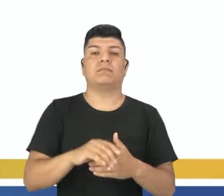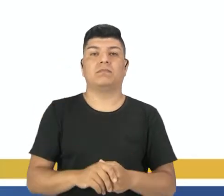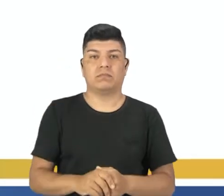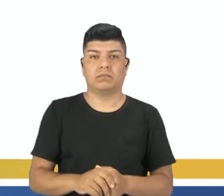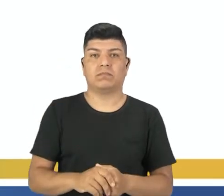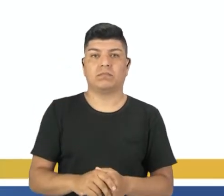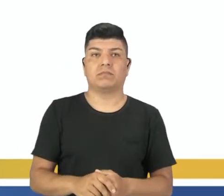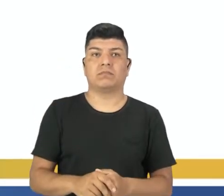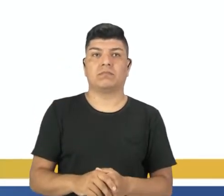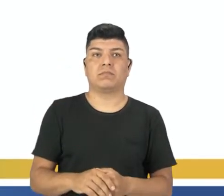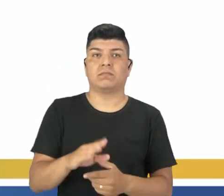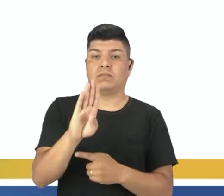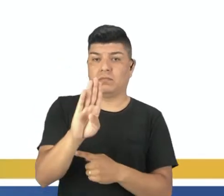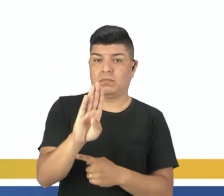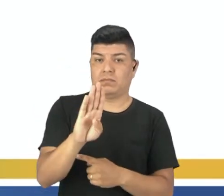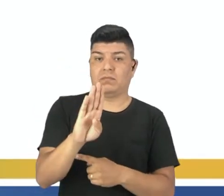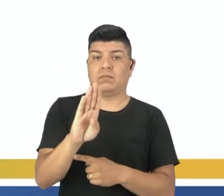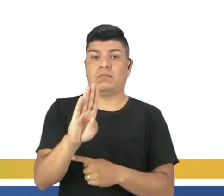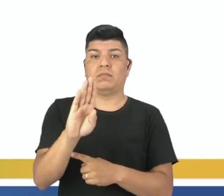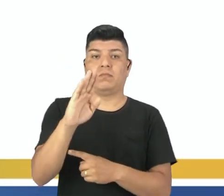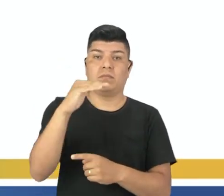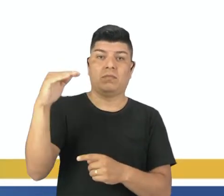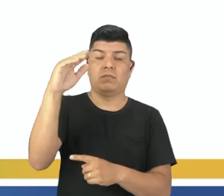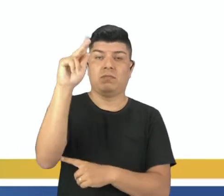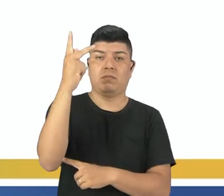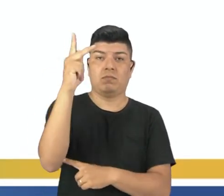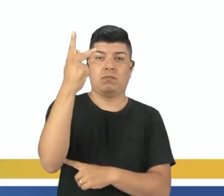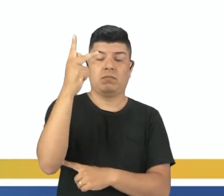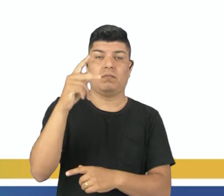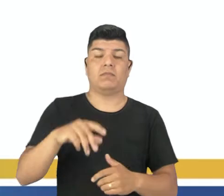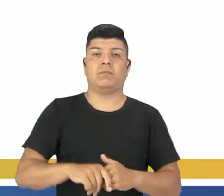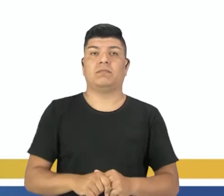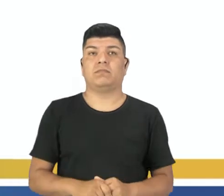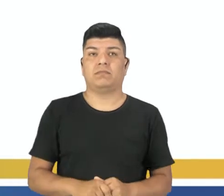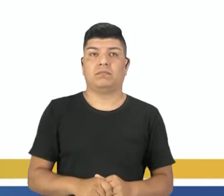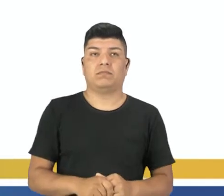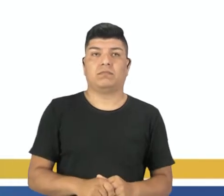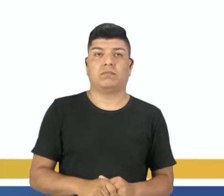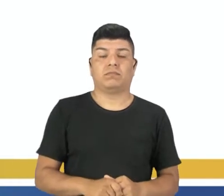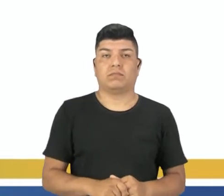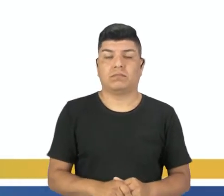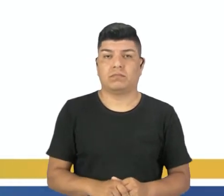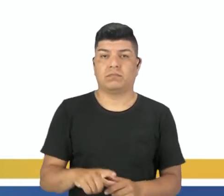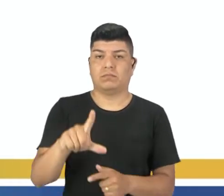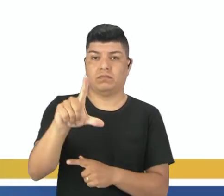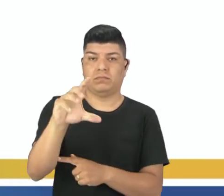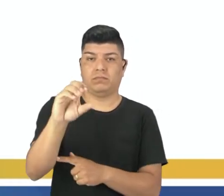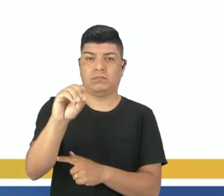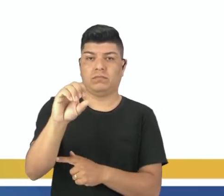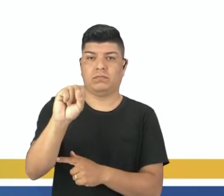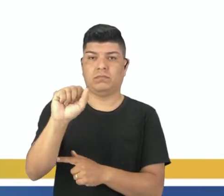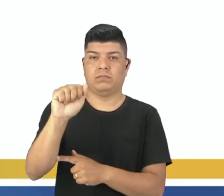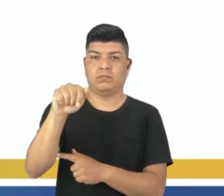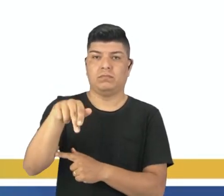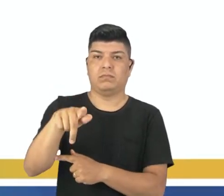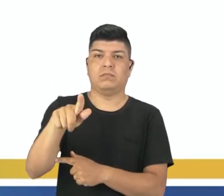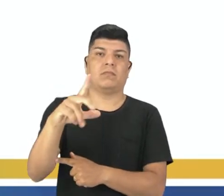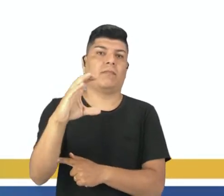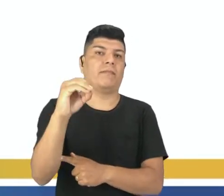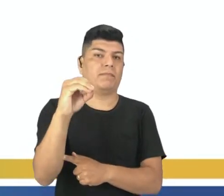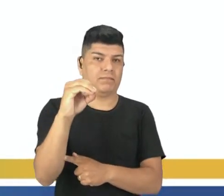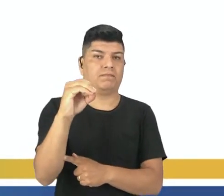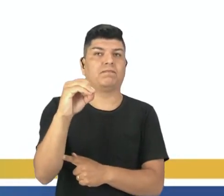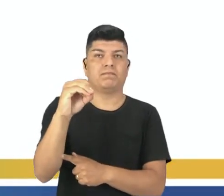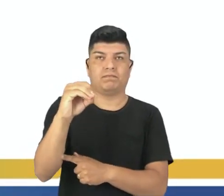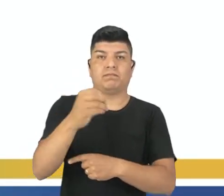certo nós chamamos de base um bebezinho e altura de olhar a área do losango gente Observe aí que vai ser dada